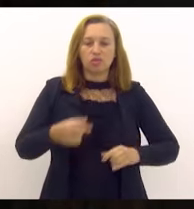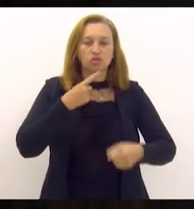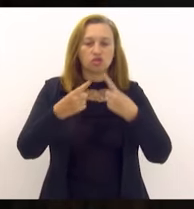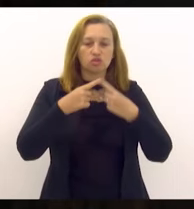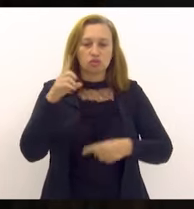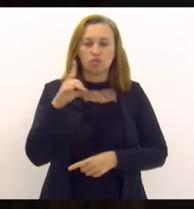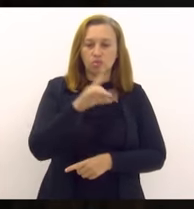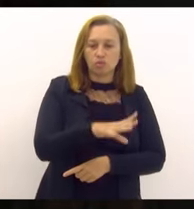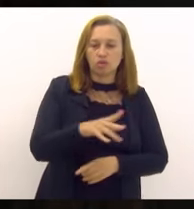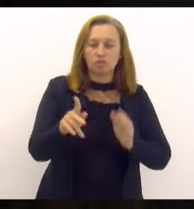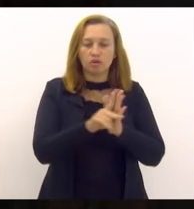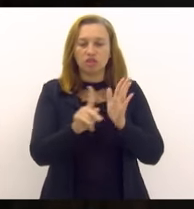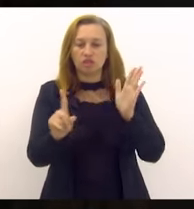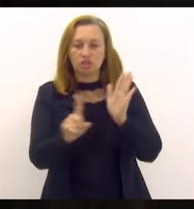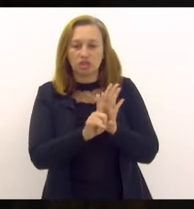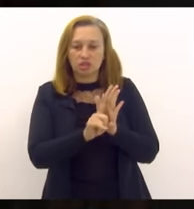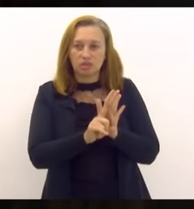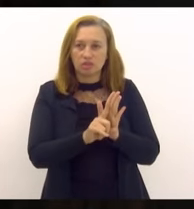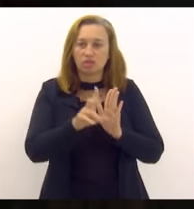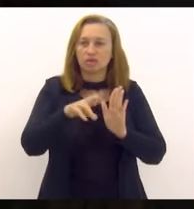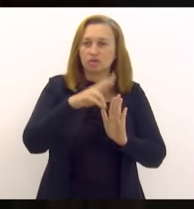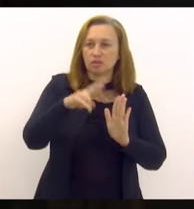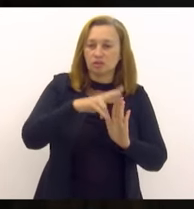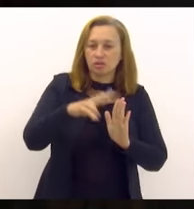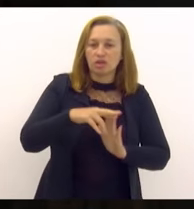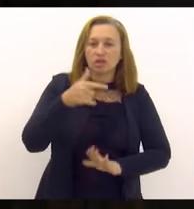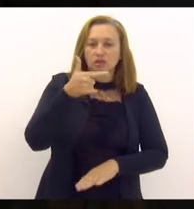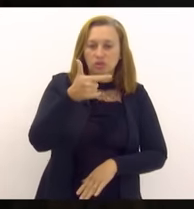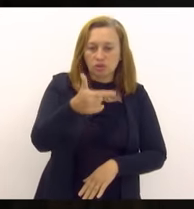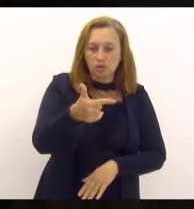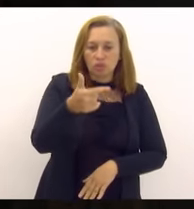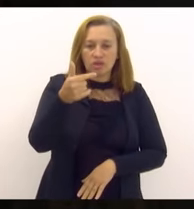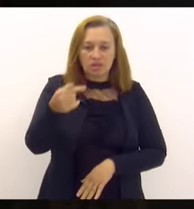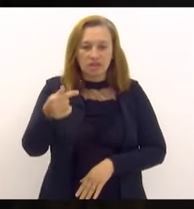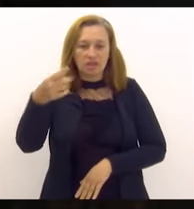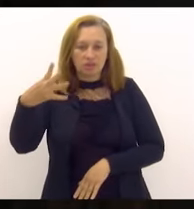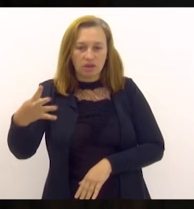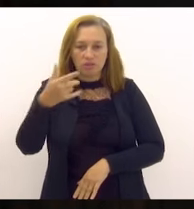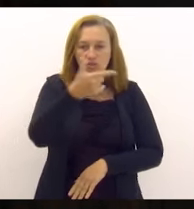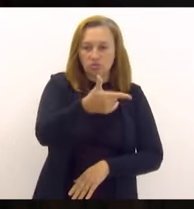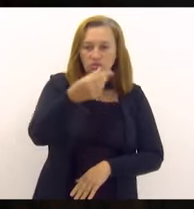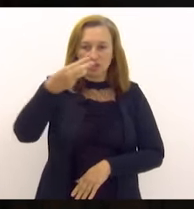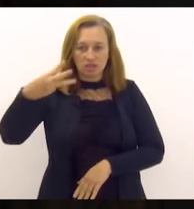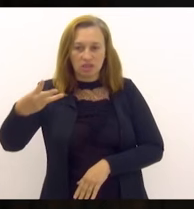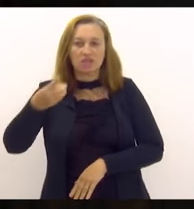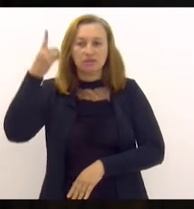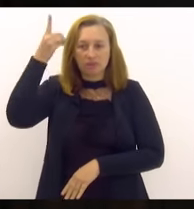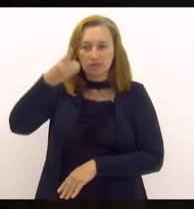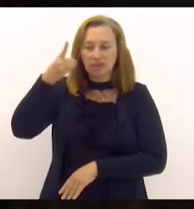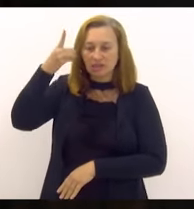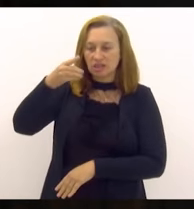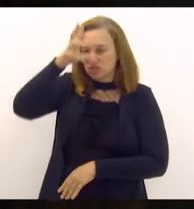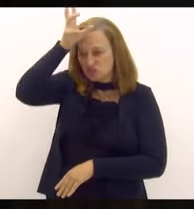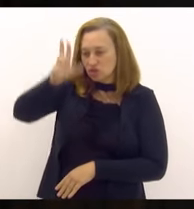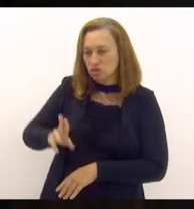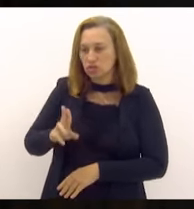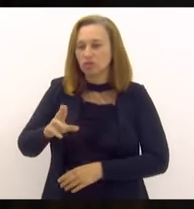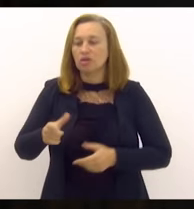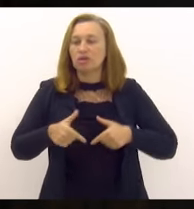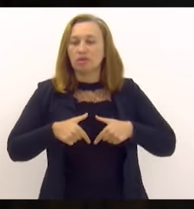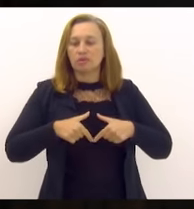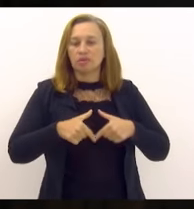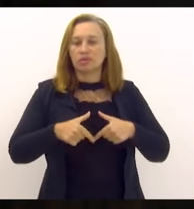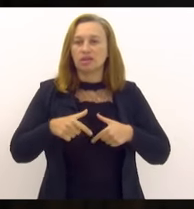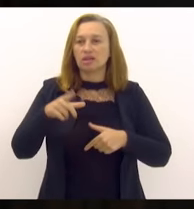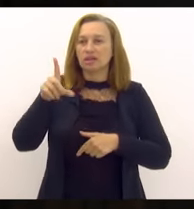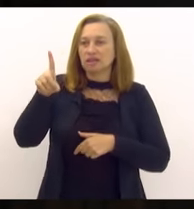discussão única, projeto de resolução número 274-2023, de autoria da deputada Tia Ju, que concede o prêmio